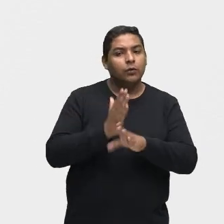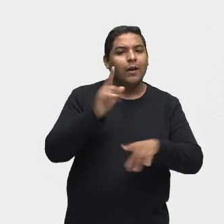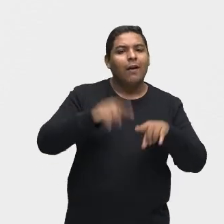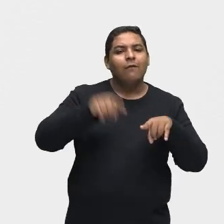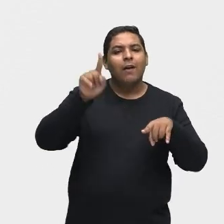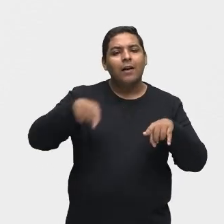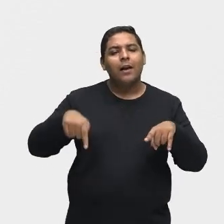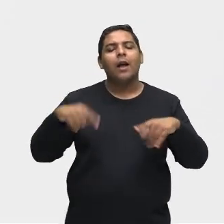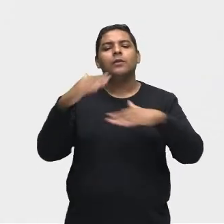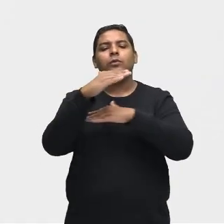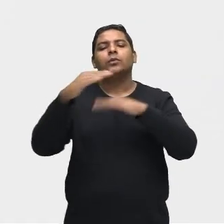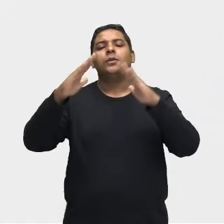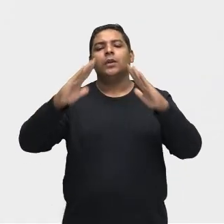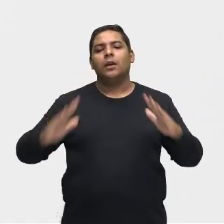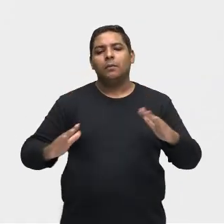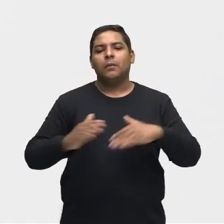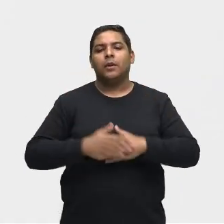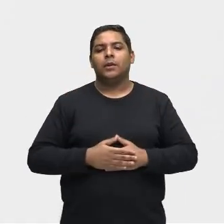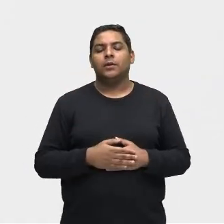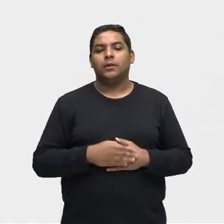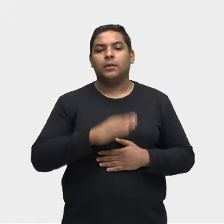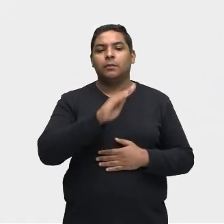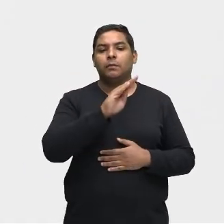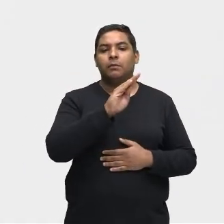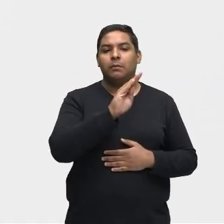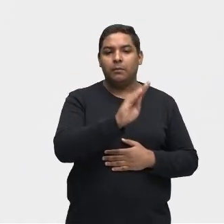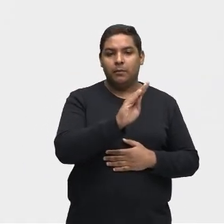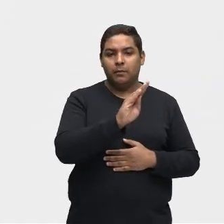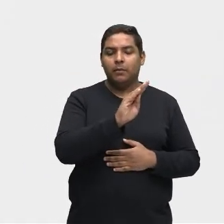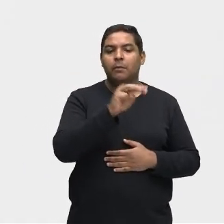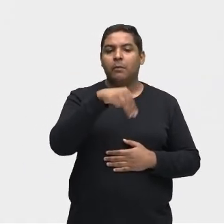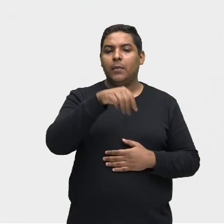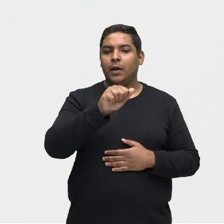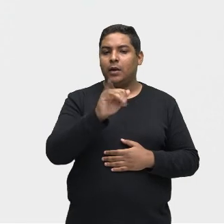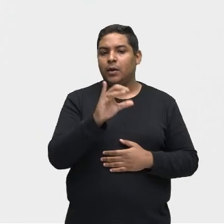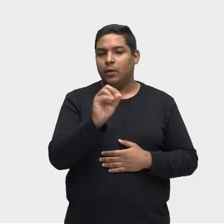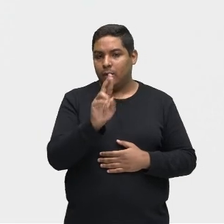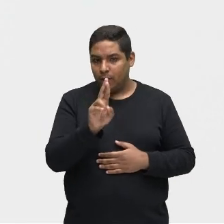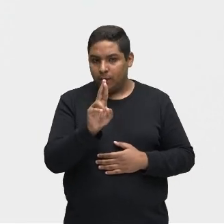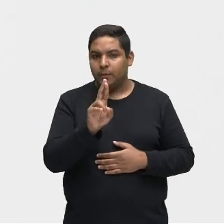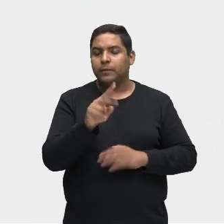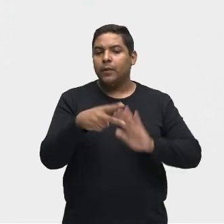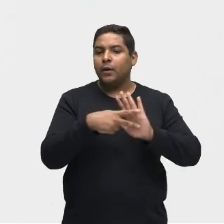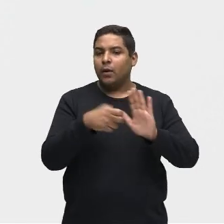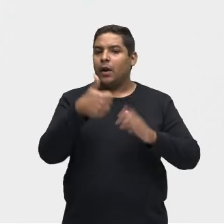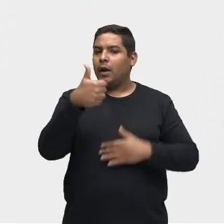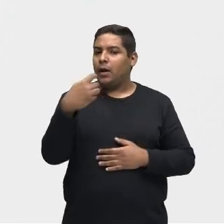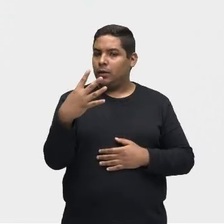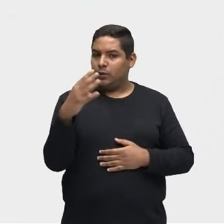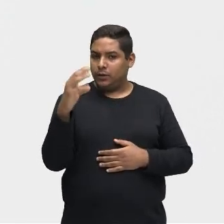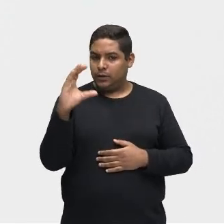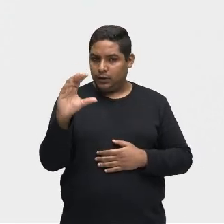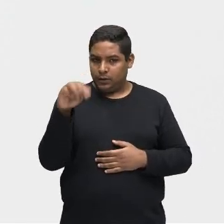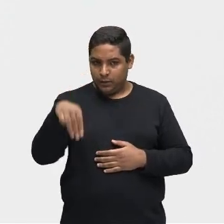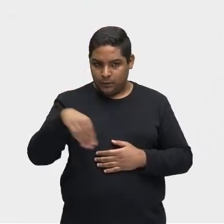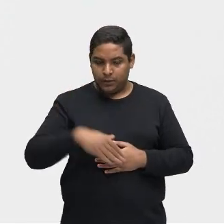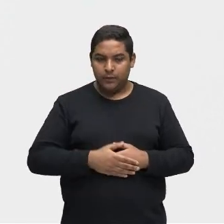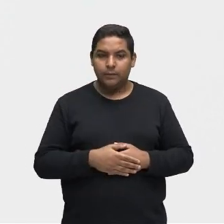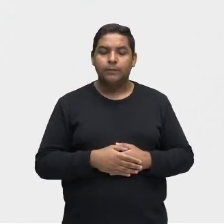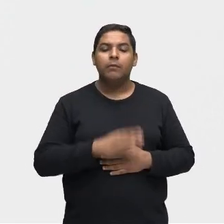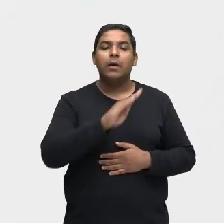trapézio, tais como base maior, beleza, você identifica, já vimos lá, depois a base